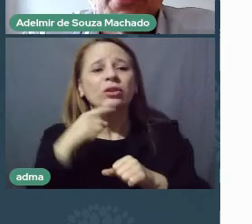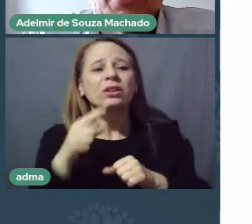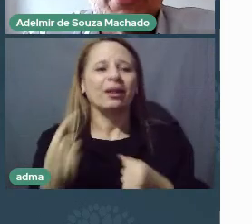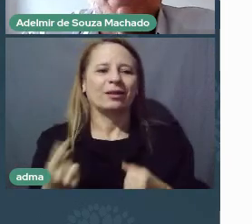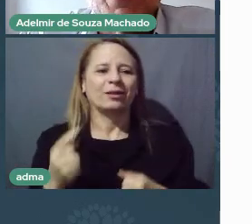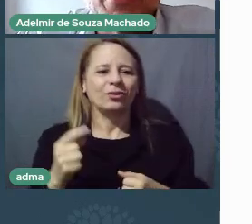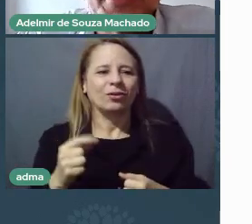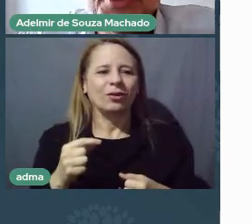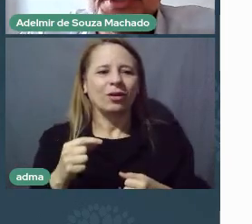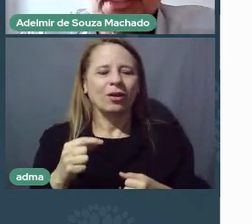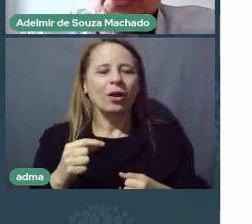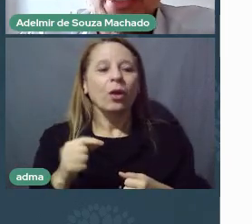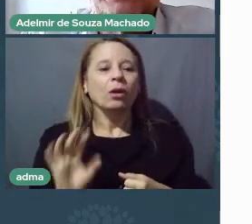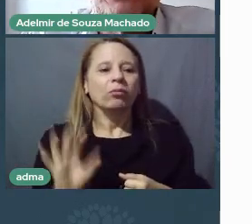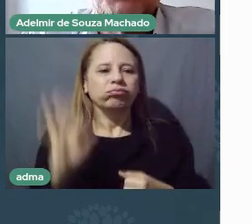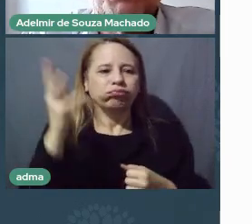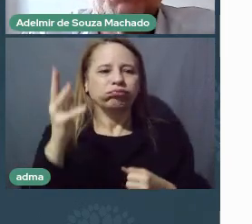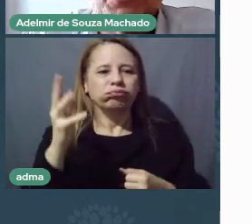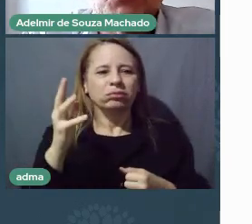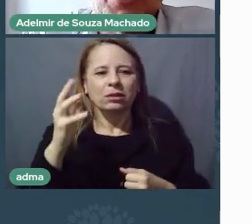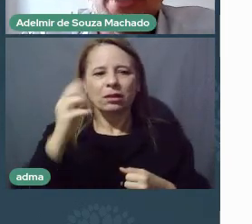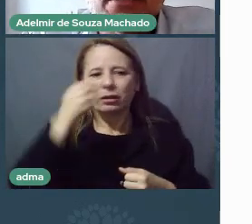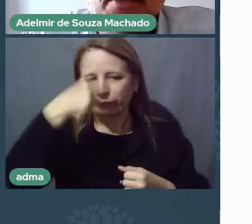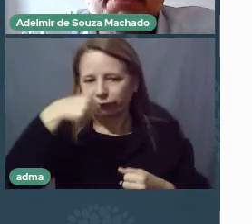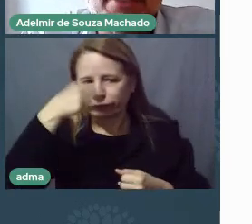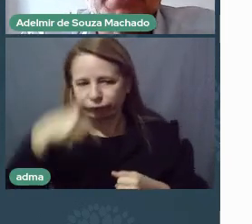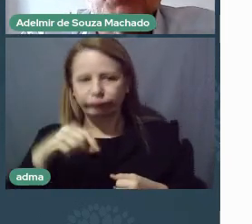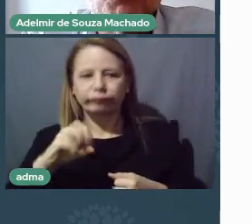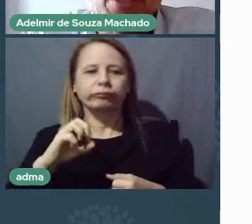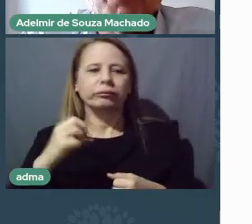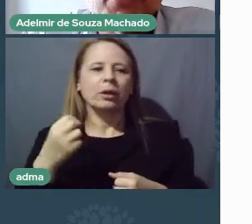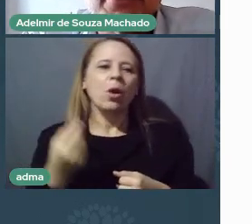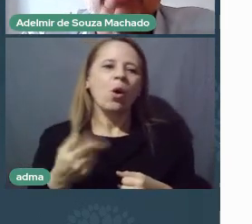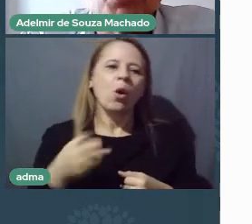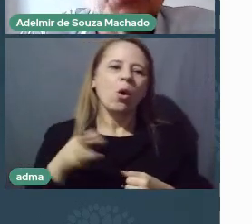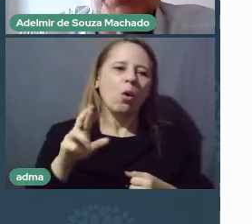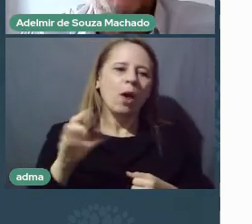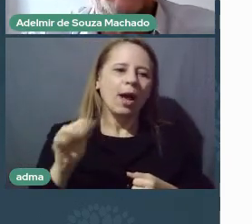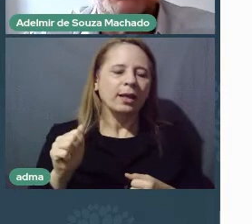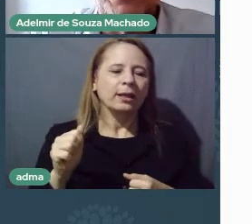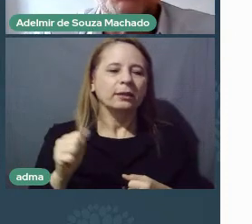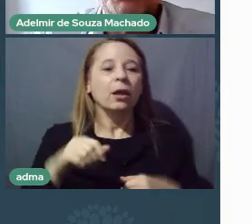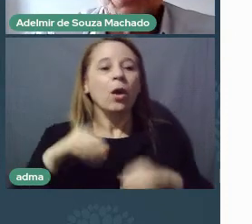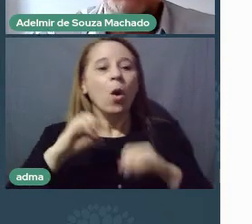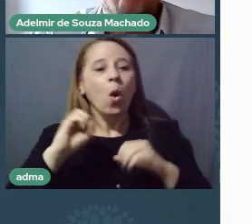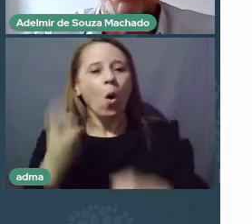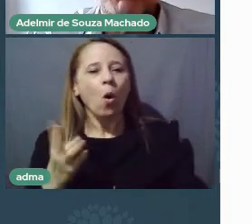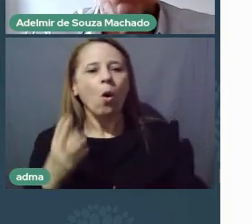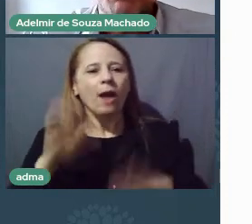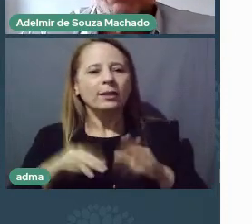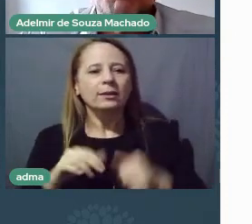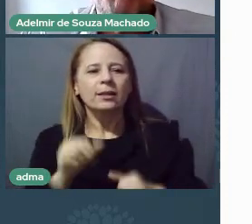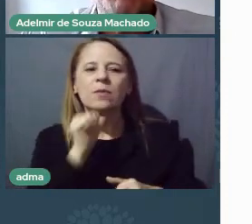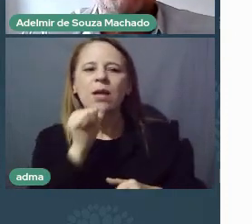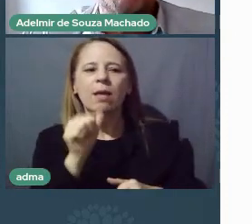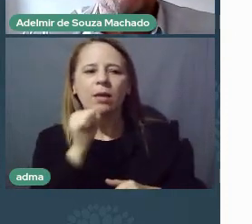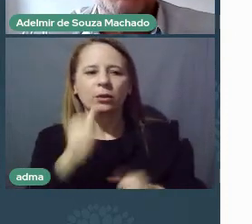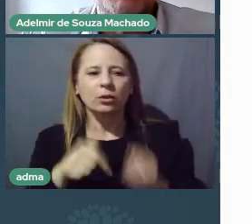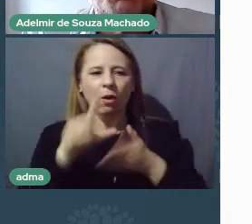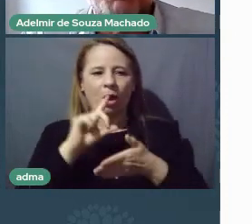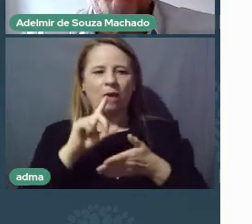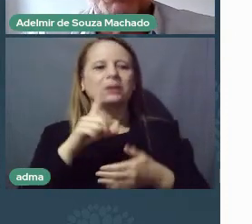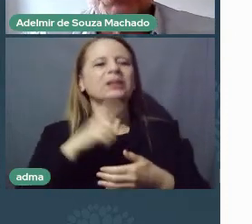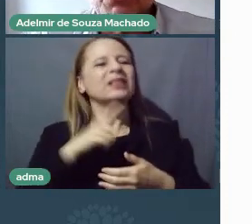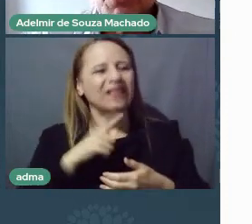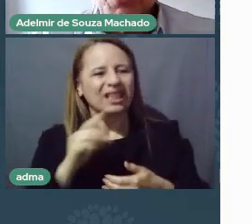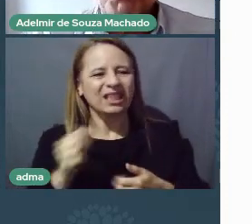viroses, a etnia ou raça do indivíduo, a asma pré-menstrual, por exemplo, ou os fatores genéticos. Nesse momento, eu não posso